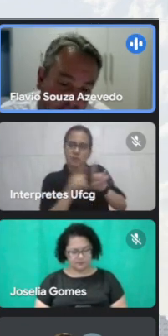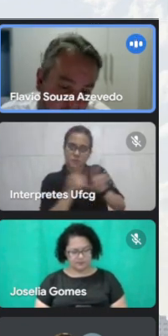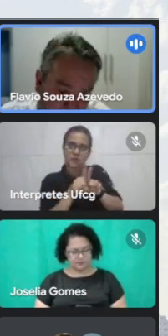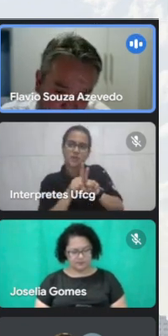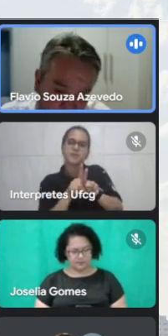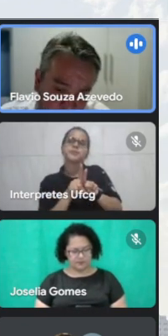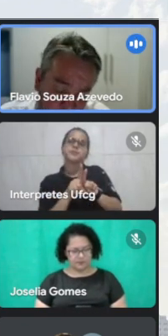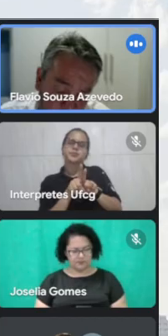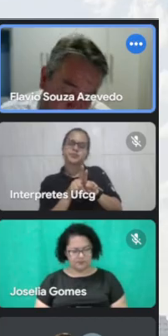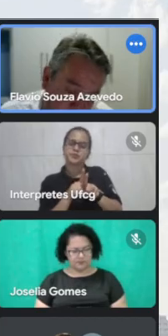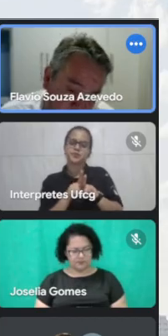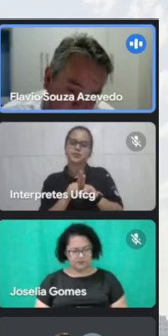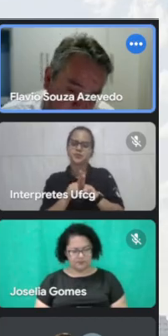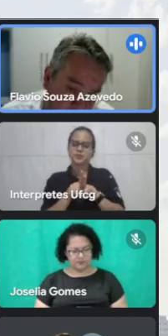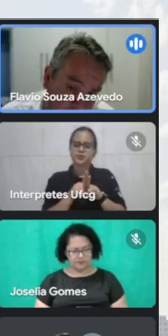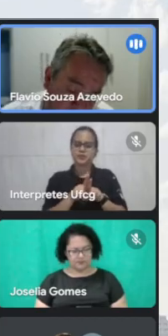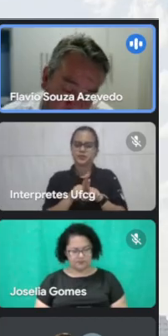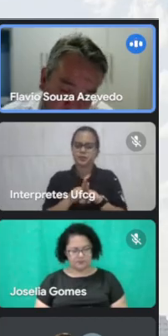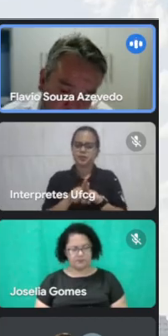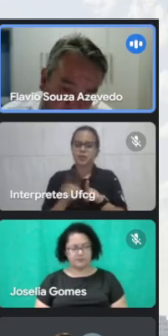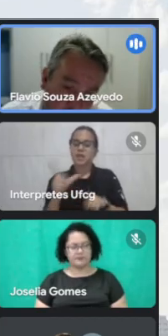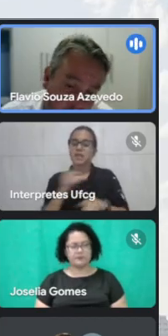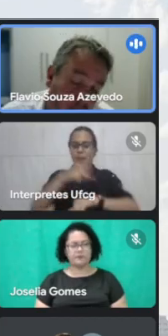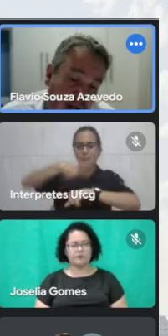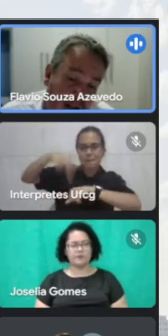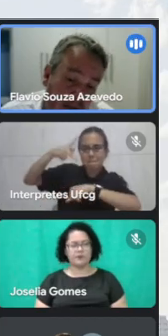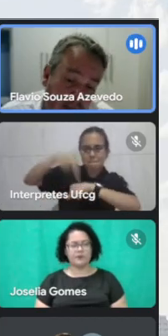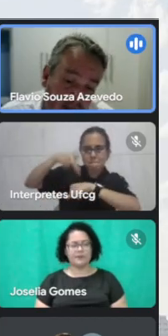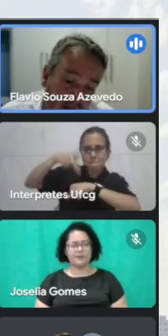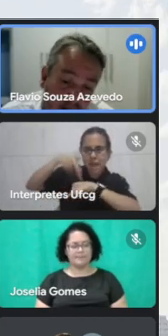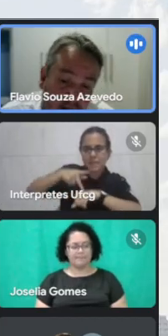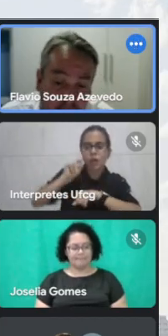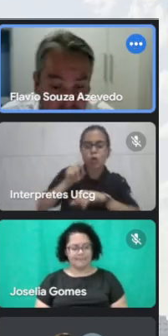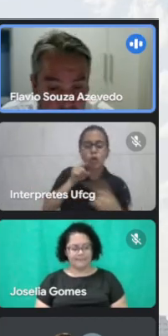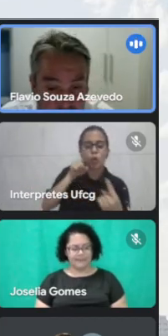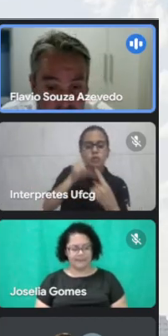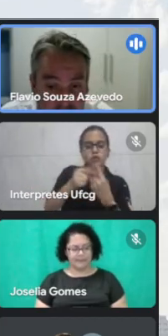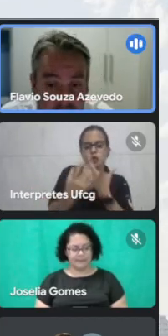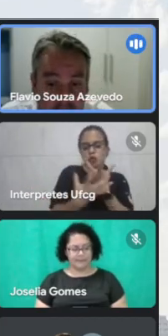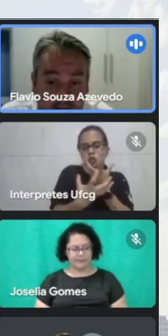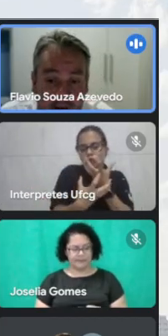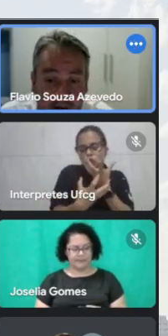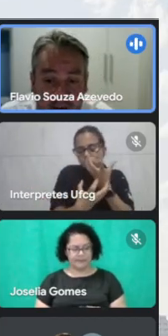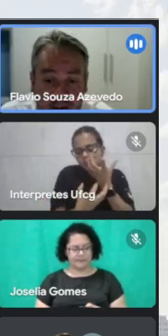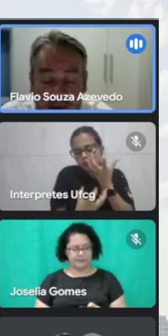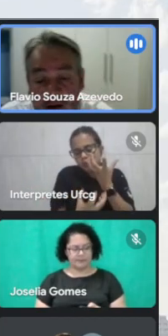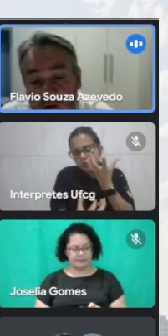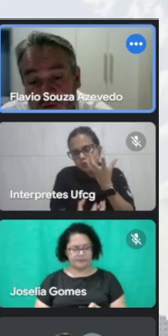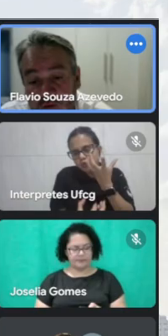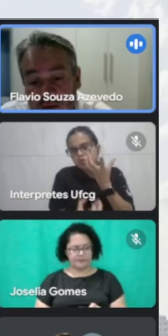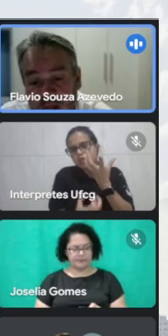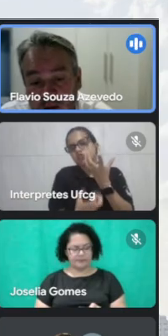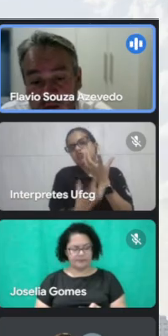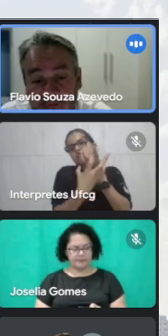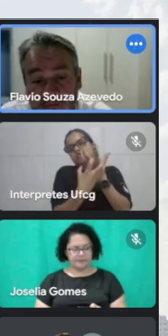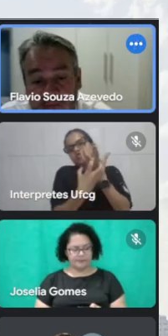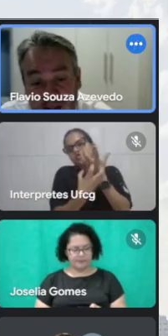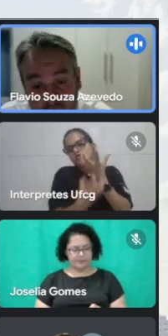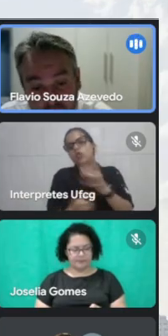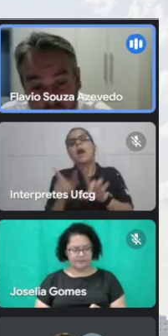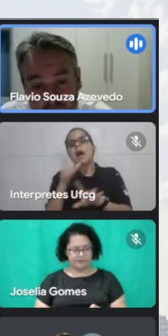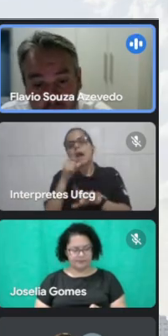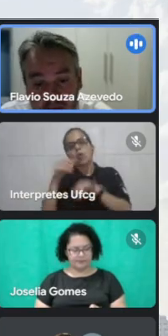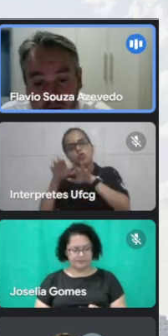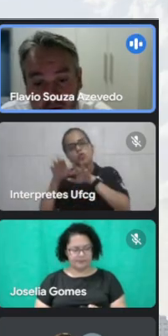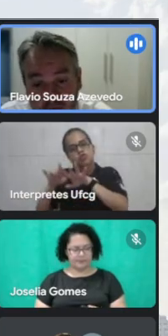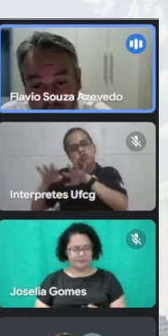possuem essas pedras, né, o seixo, com a granulometria estabelecida, que permite o fluxo da água.